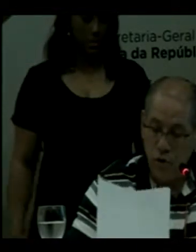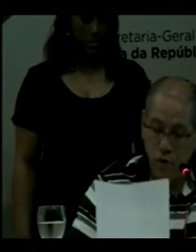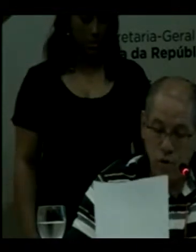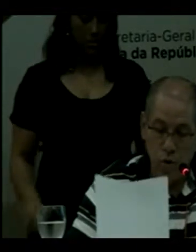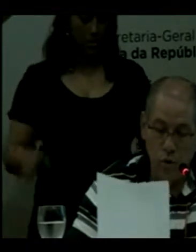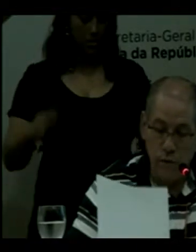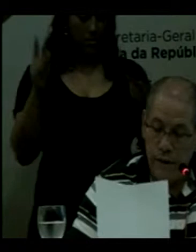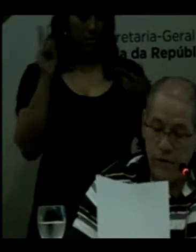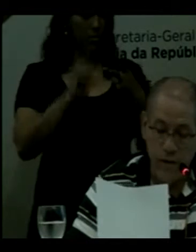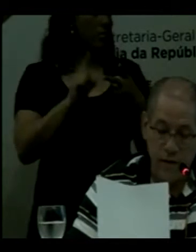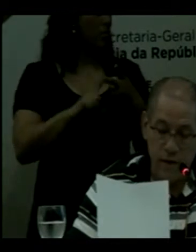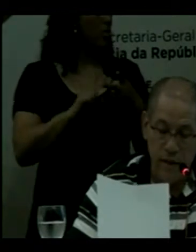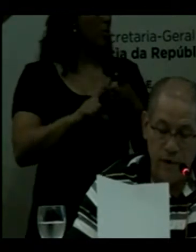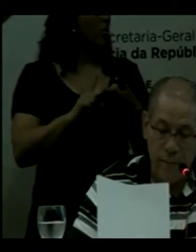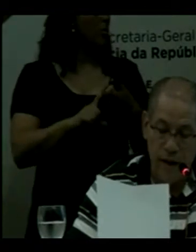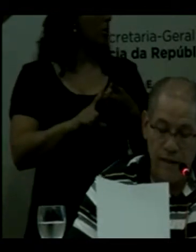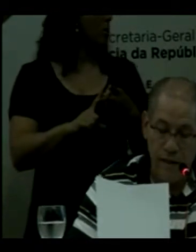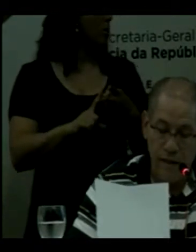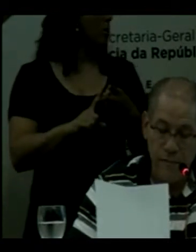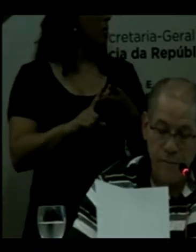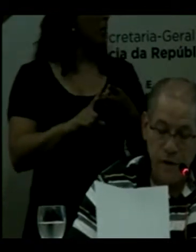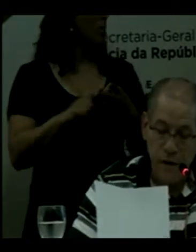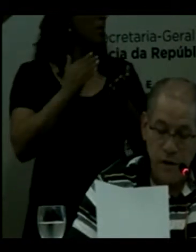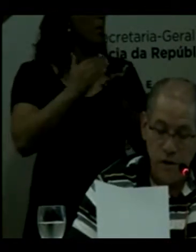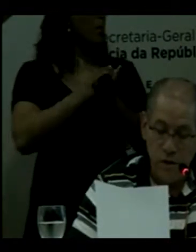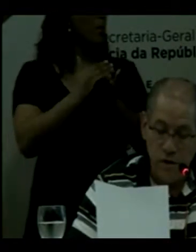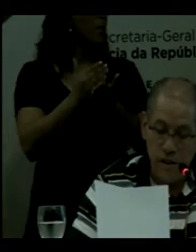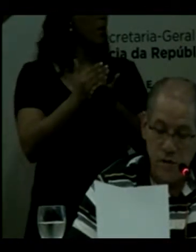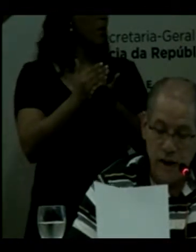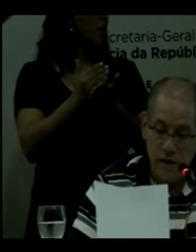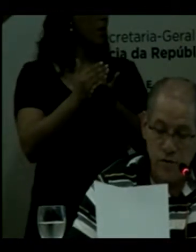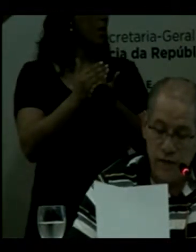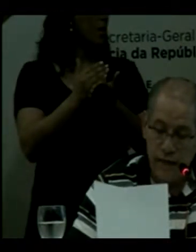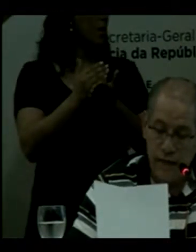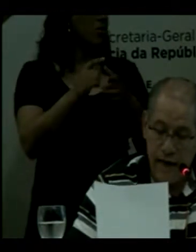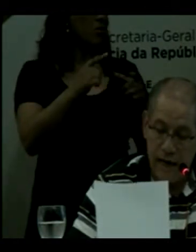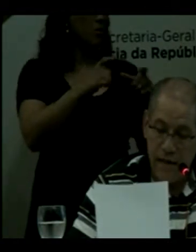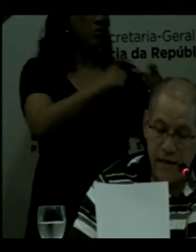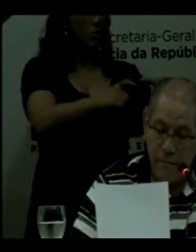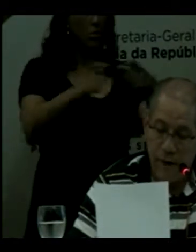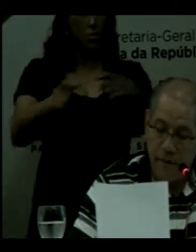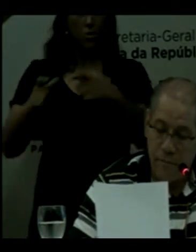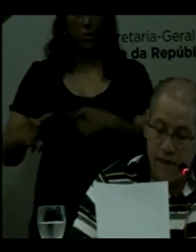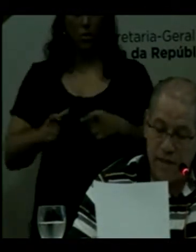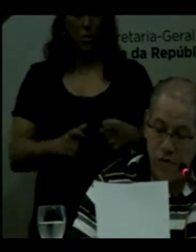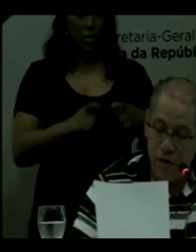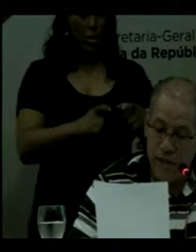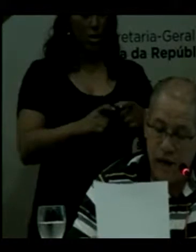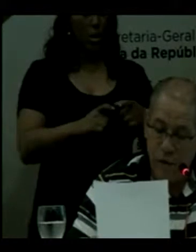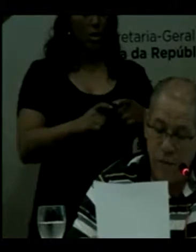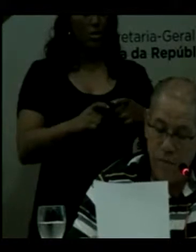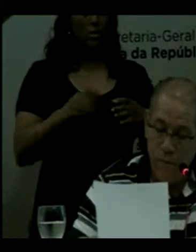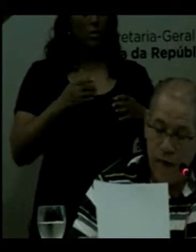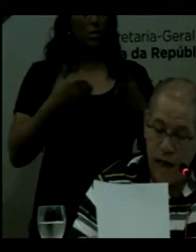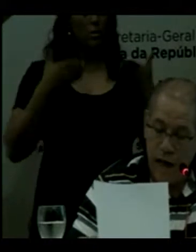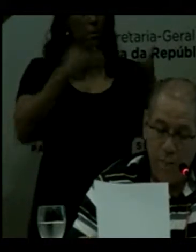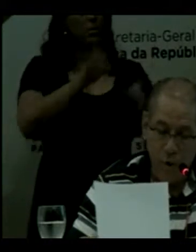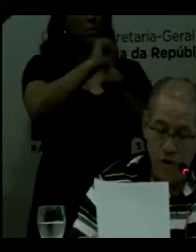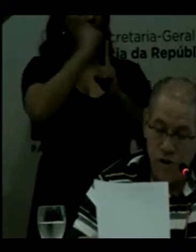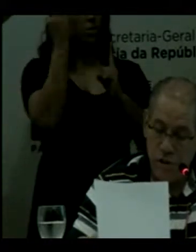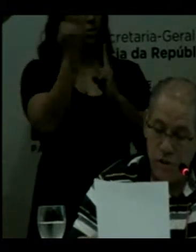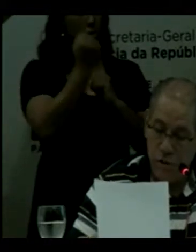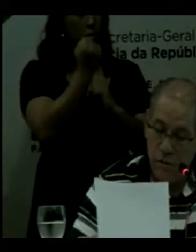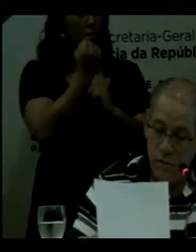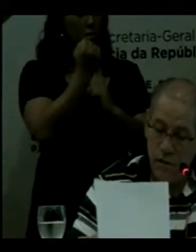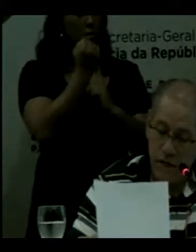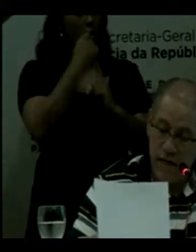O segundo enunciado aqui foi a partir dos espaços e canais de participação social, a